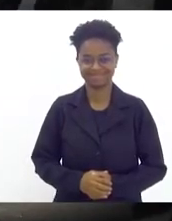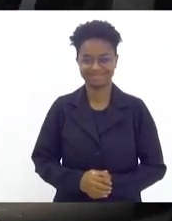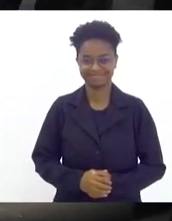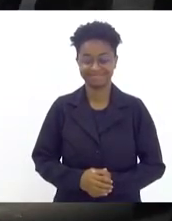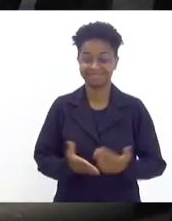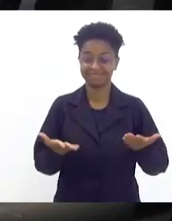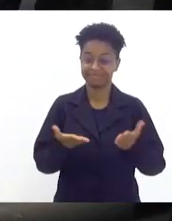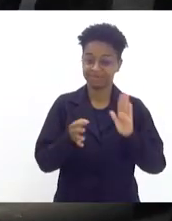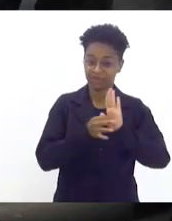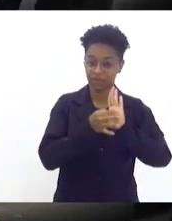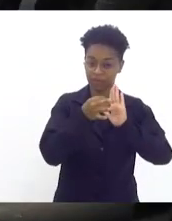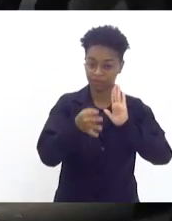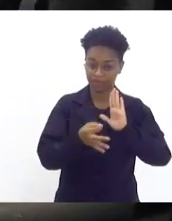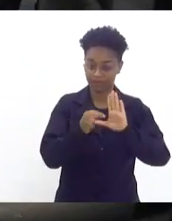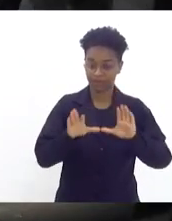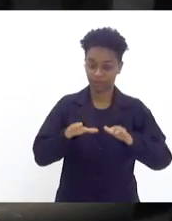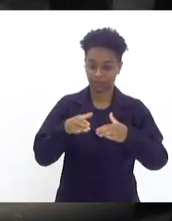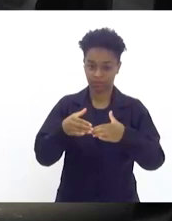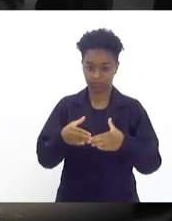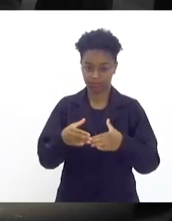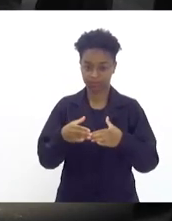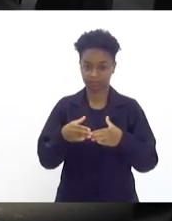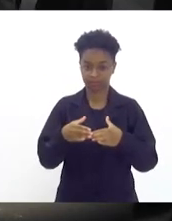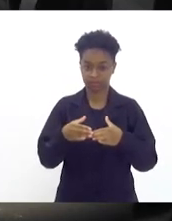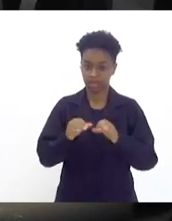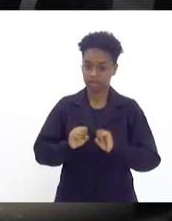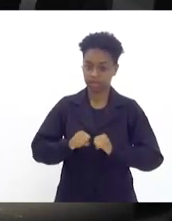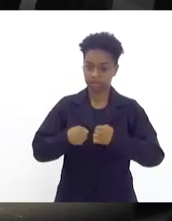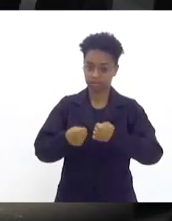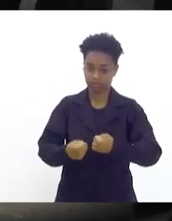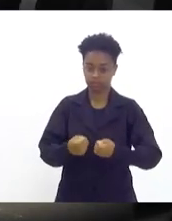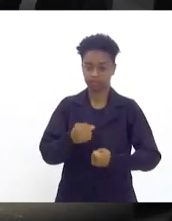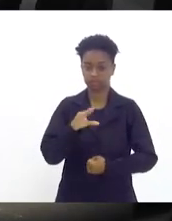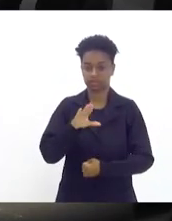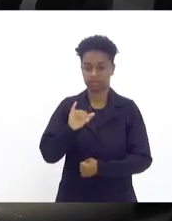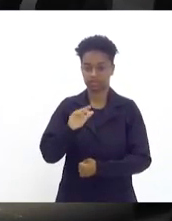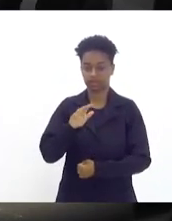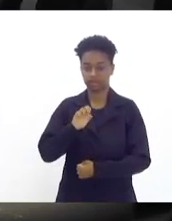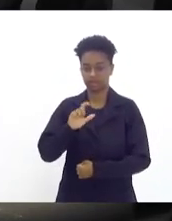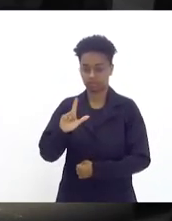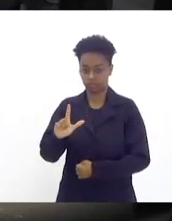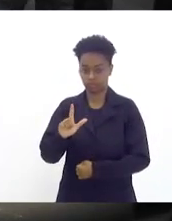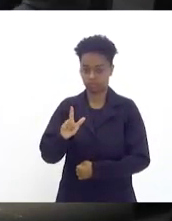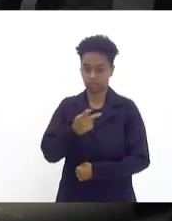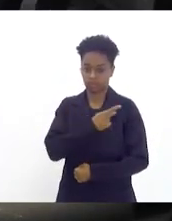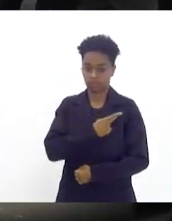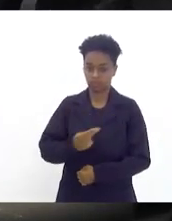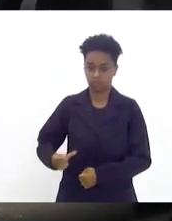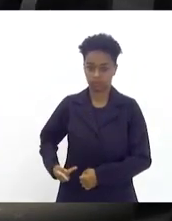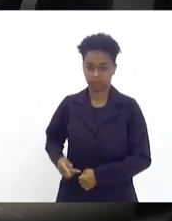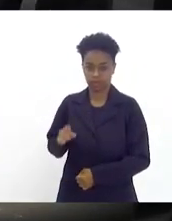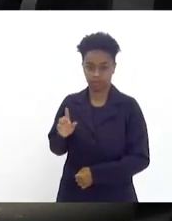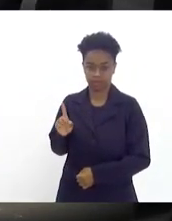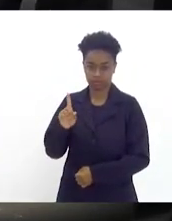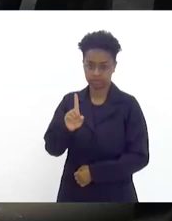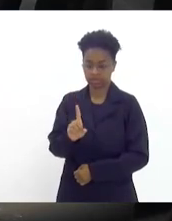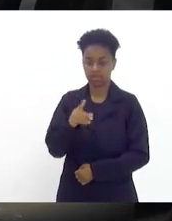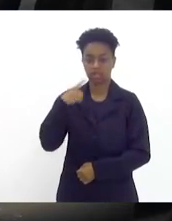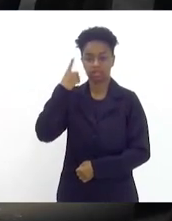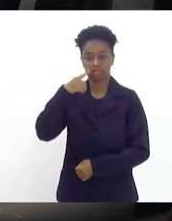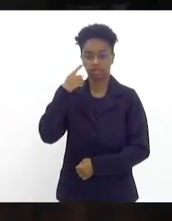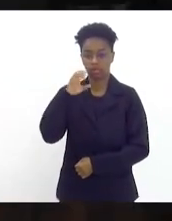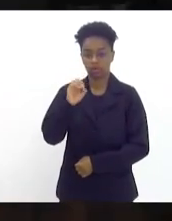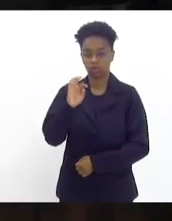para emitir parecer pela comissão de Defesa Civil nosso Presidente Deputado